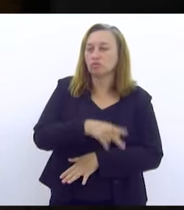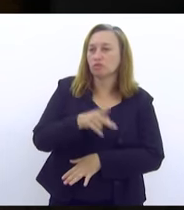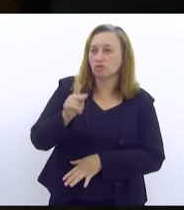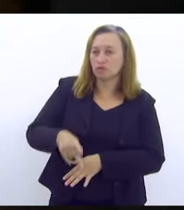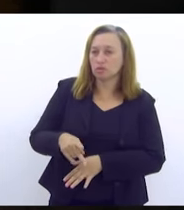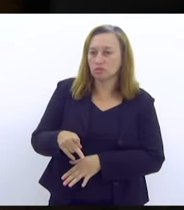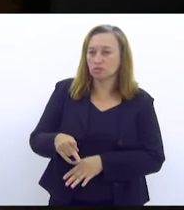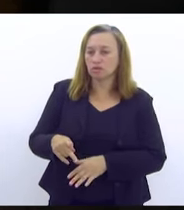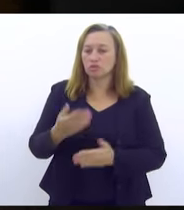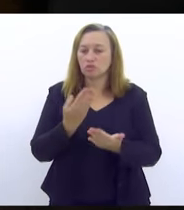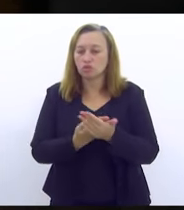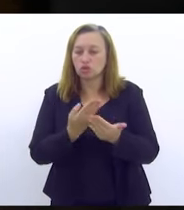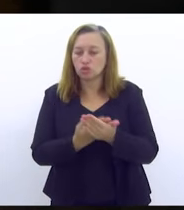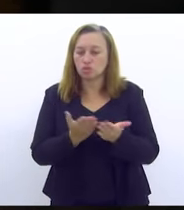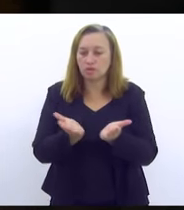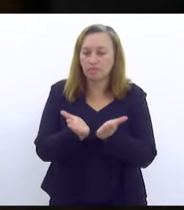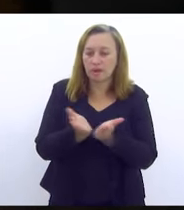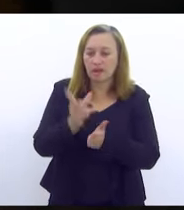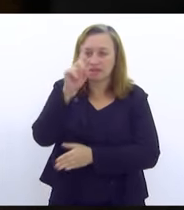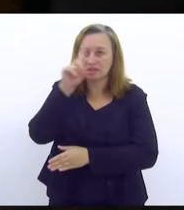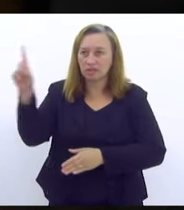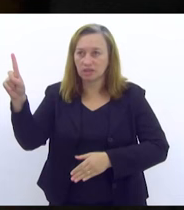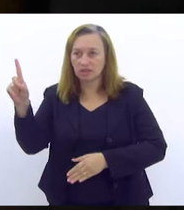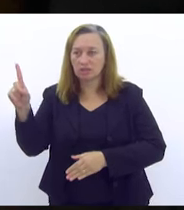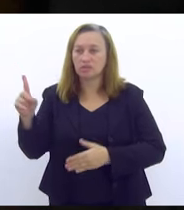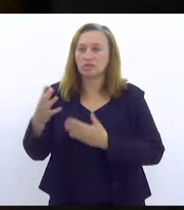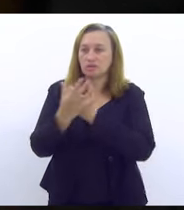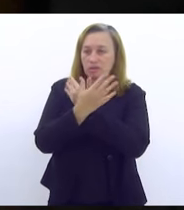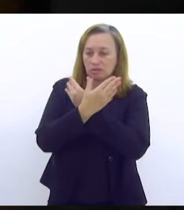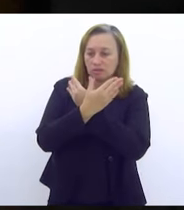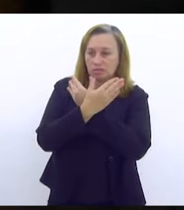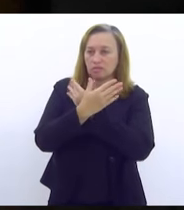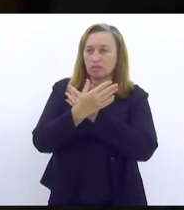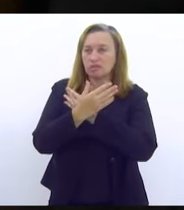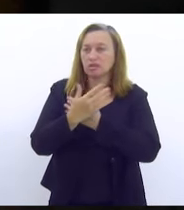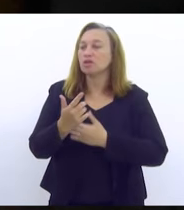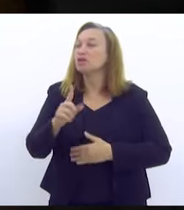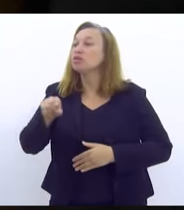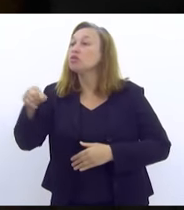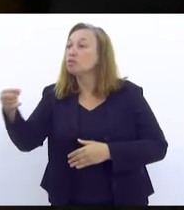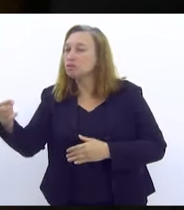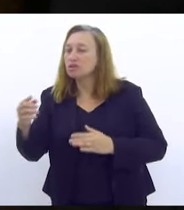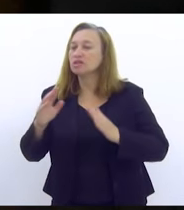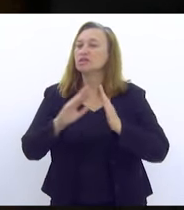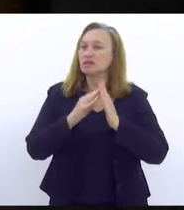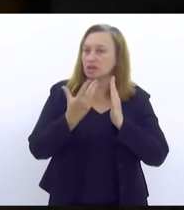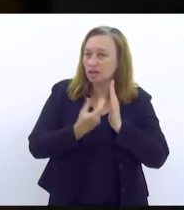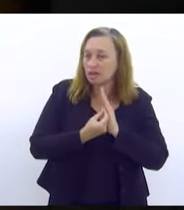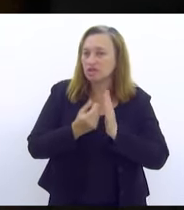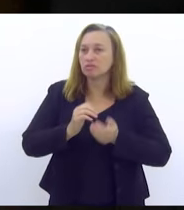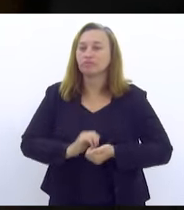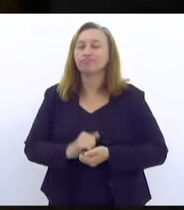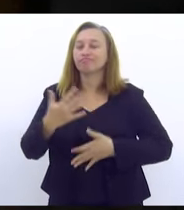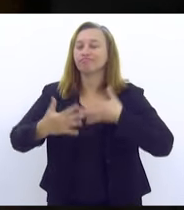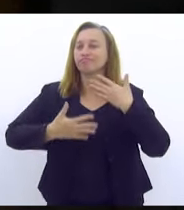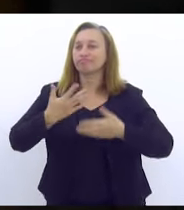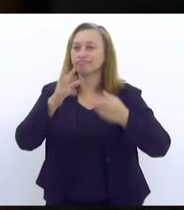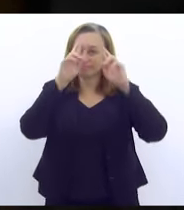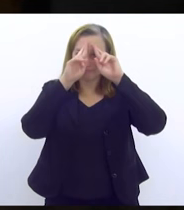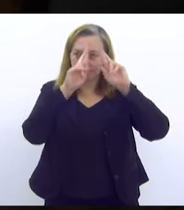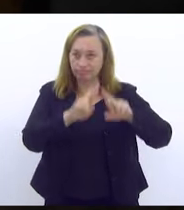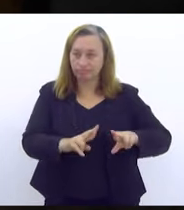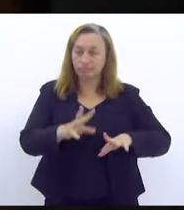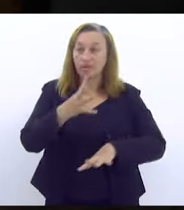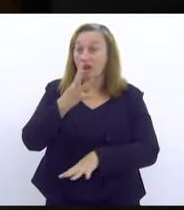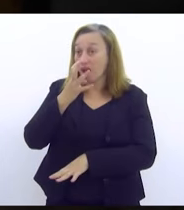Bíblica Infantil da Igreja Universal do Reino de Deus e das demais denominações, é com grande respeito e